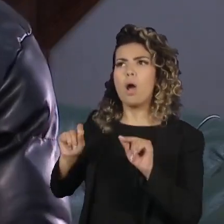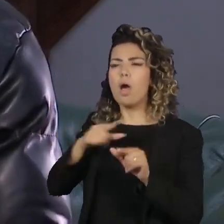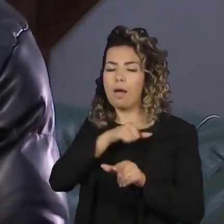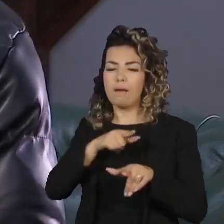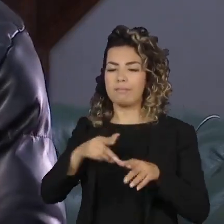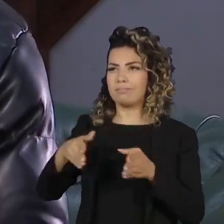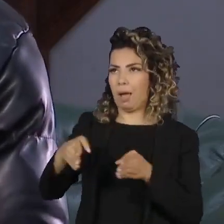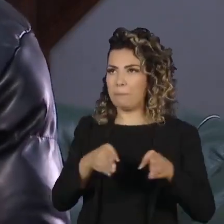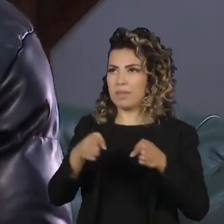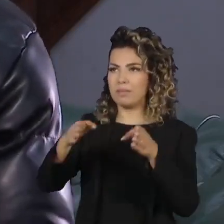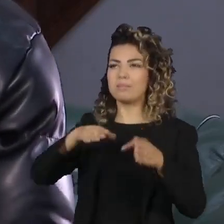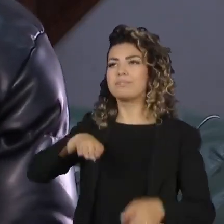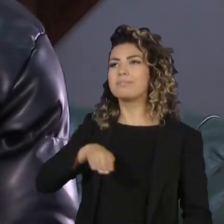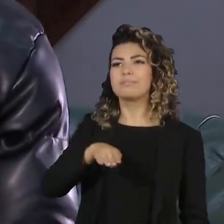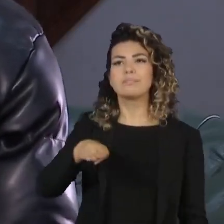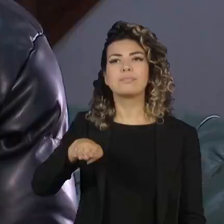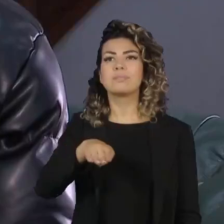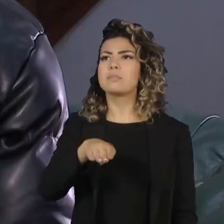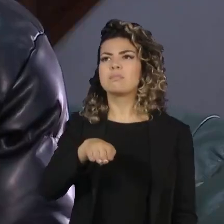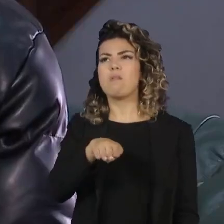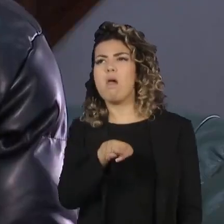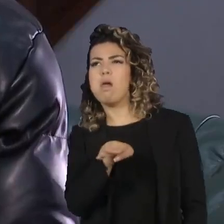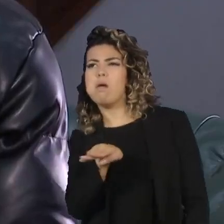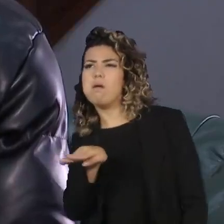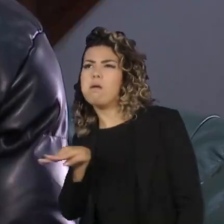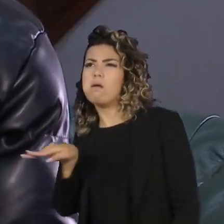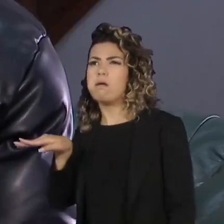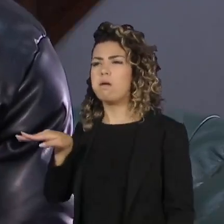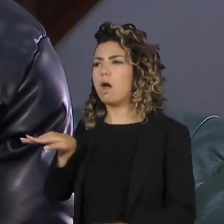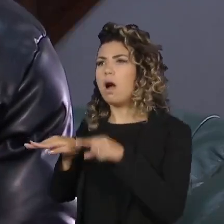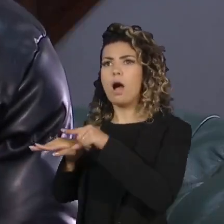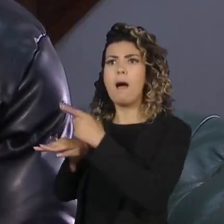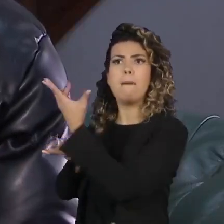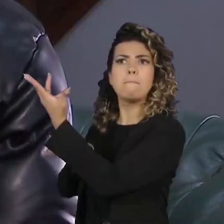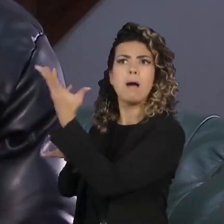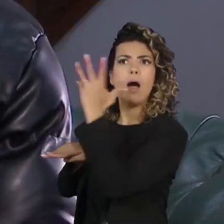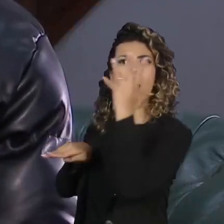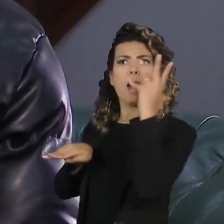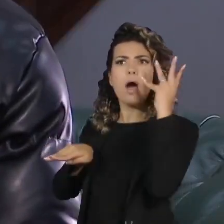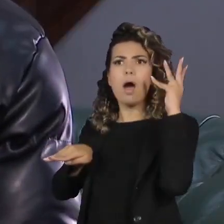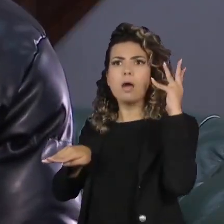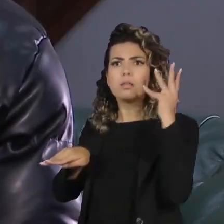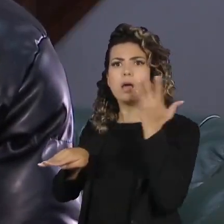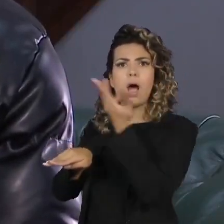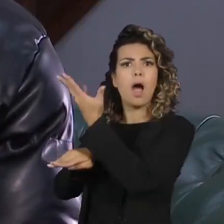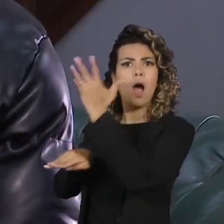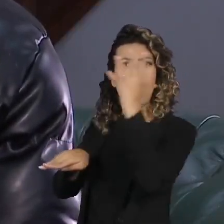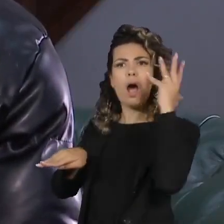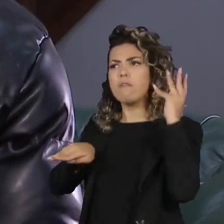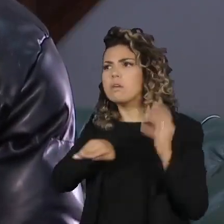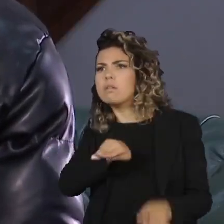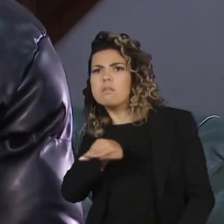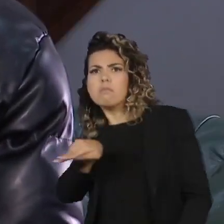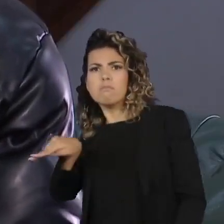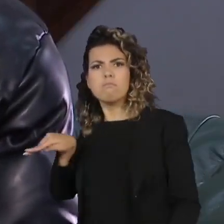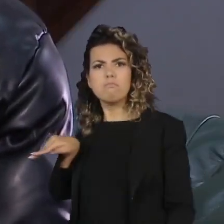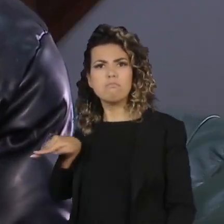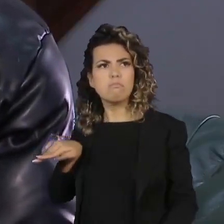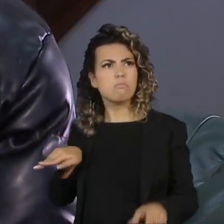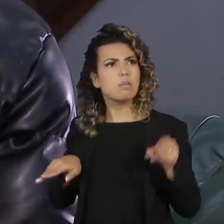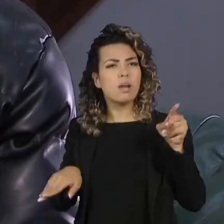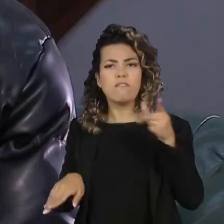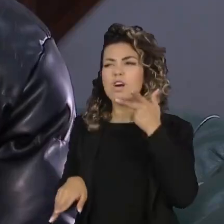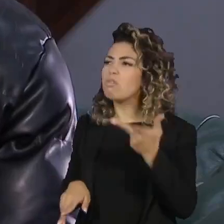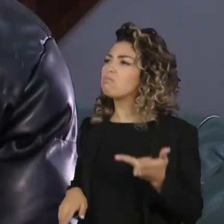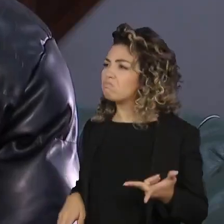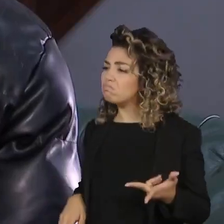rota dessa avenida para essa rua de mata. Ele vira para mim novamente, acende a luz e fala que realmente que eu sou